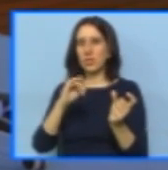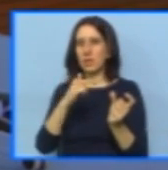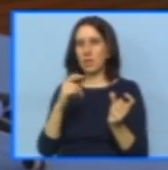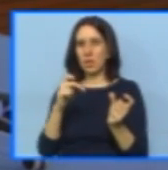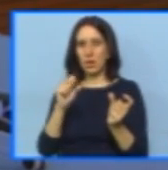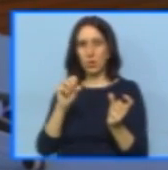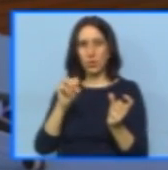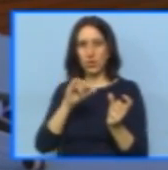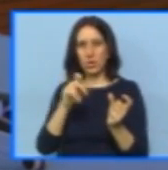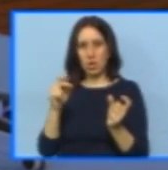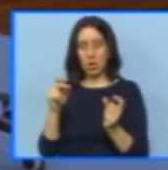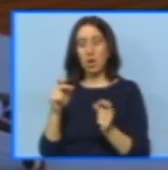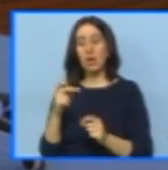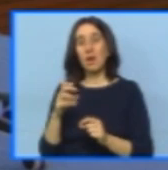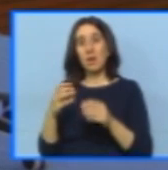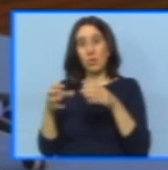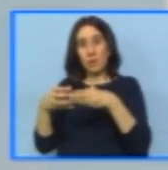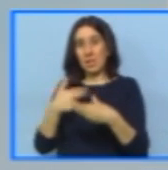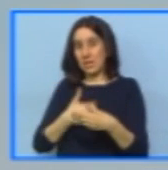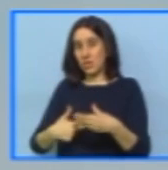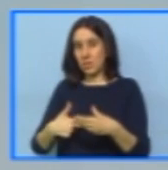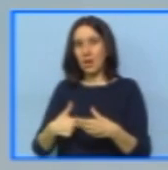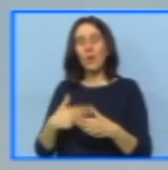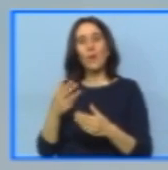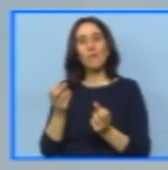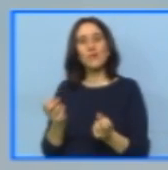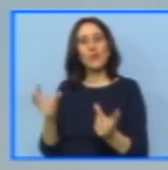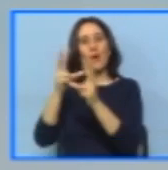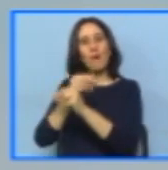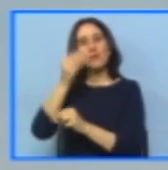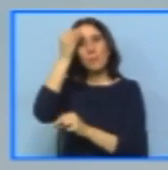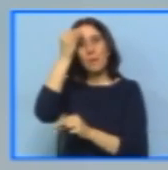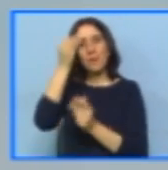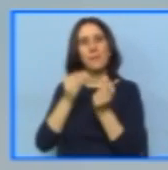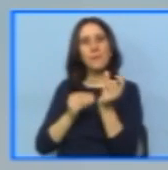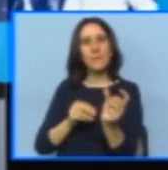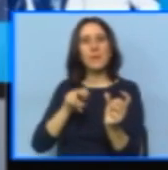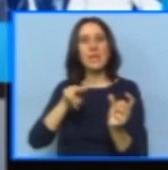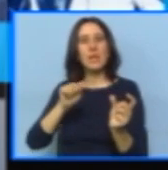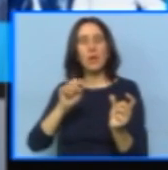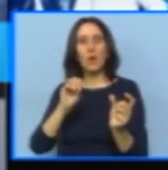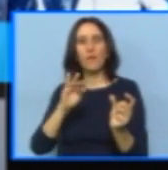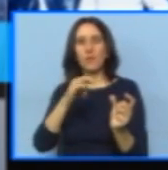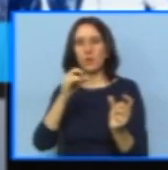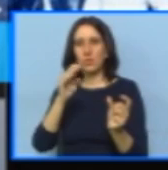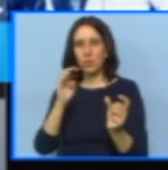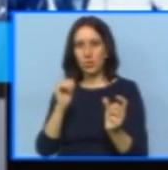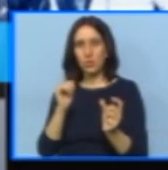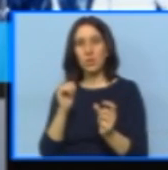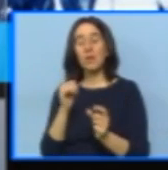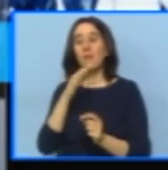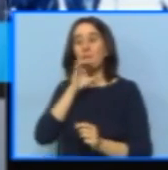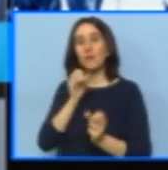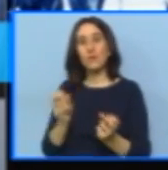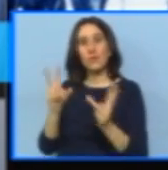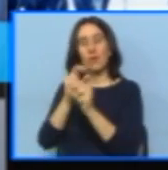cristã, juntamente com os neófitos, os novos filhos da Igreja, vão aprofundar os mistérios da fé, os mistérios da